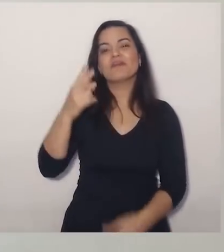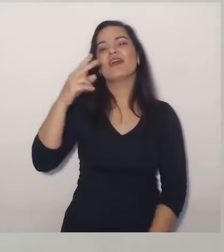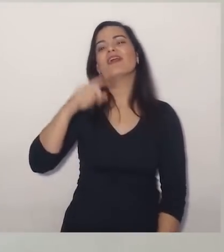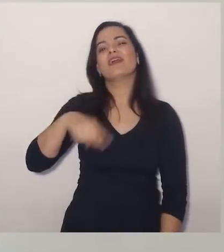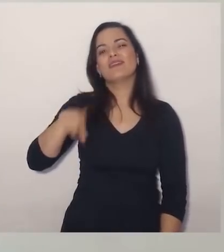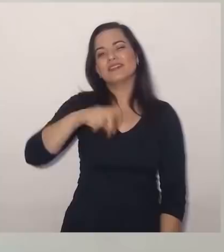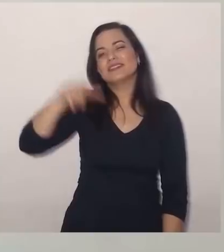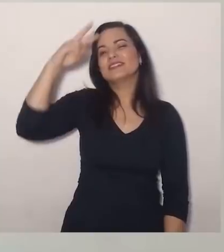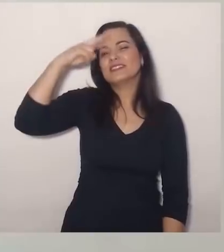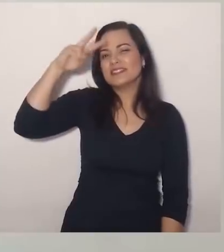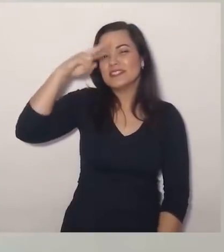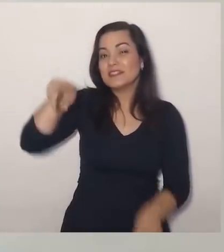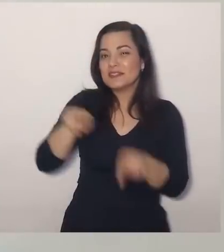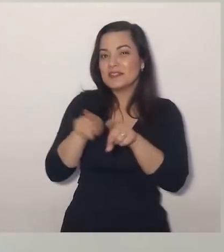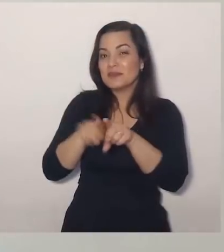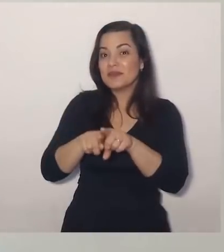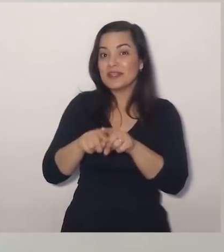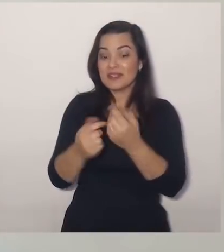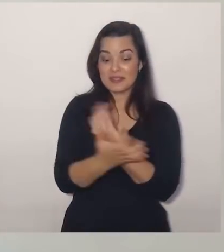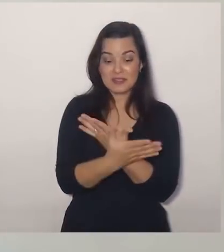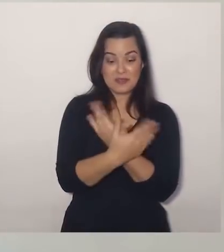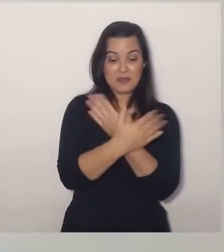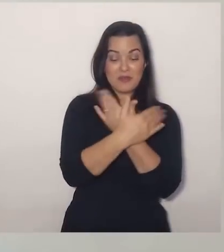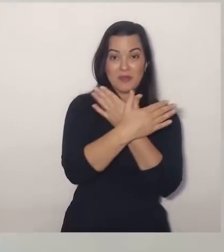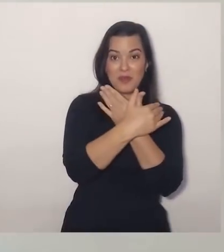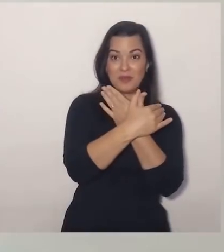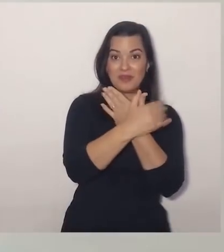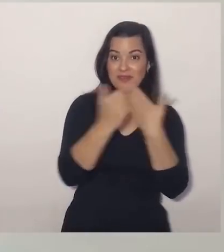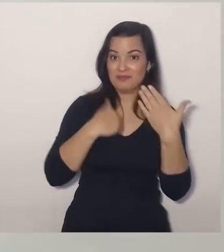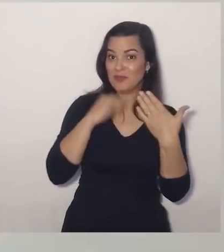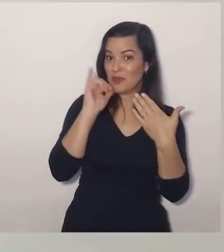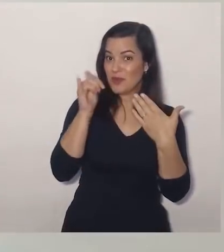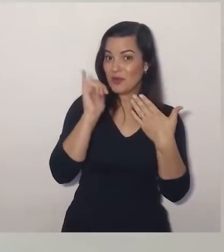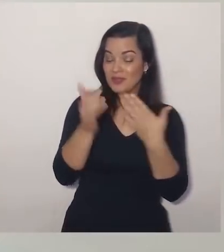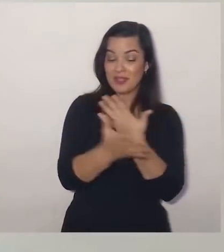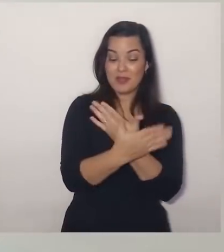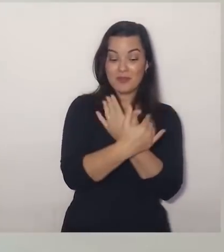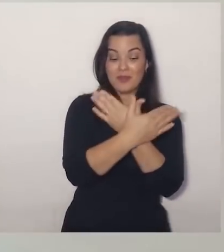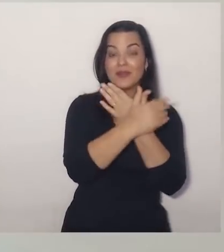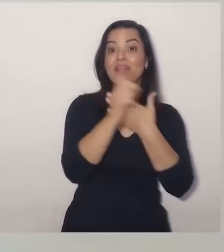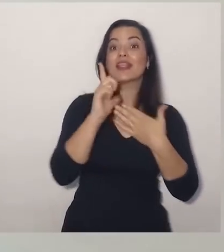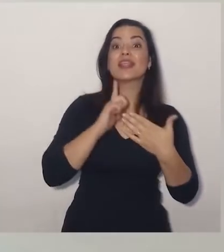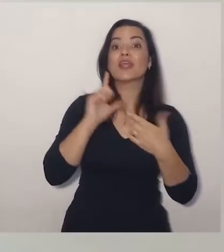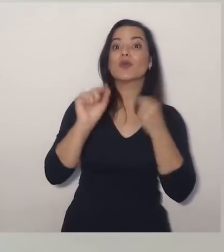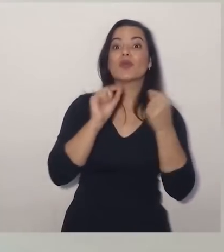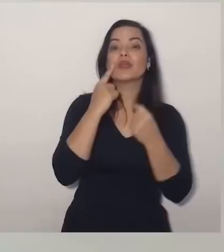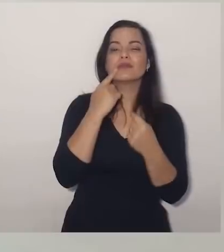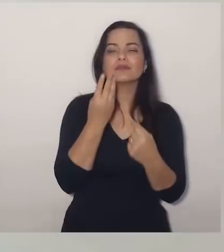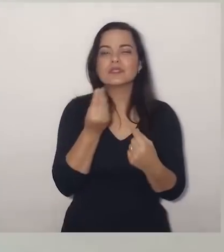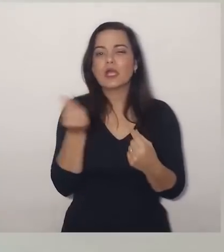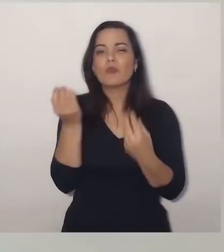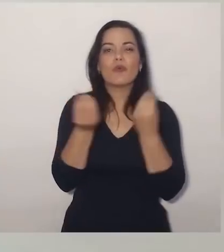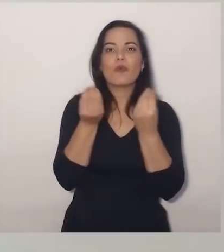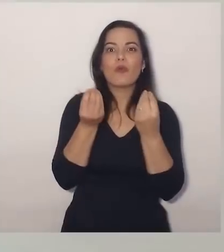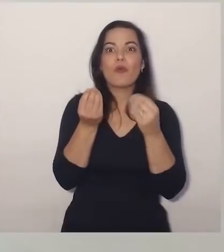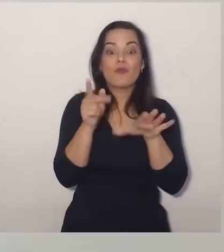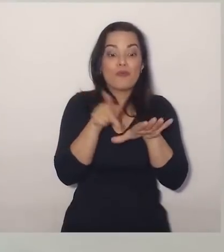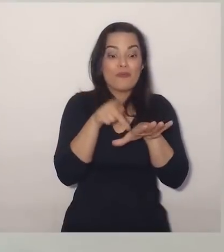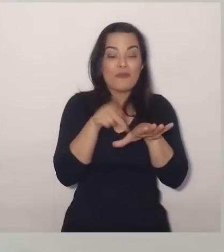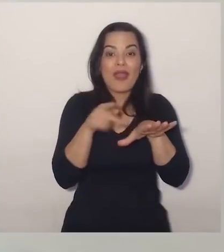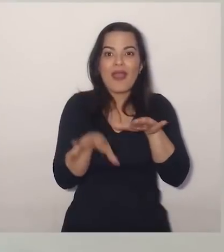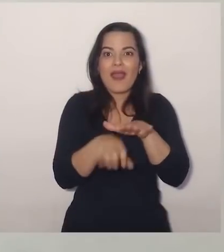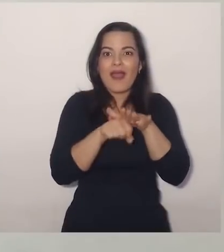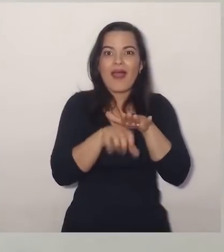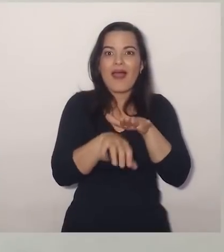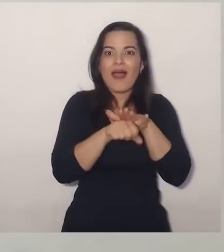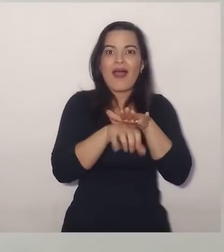se lembrar que eu contei que as borboletas possuem pés gustativos, ou